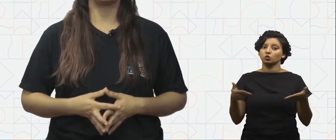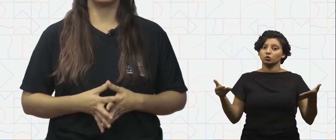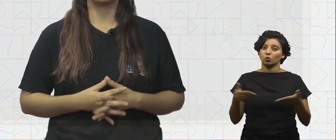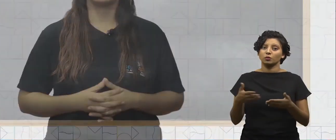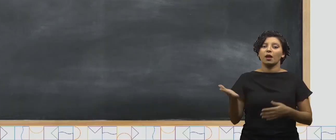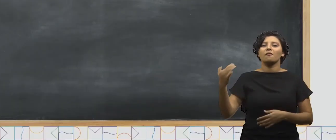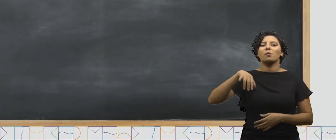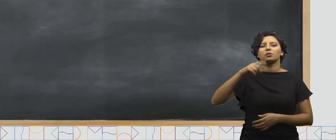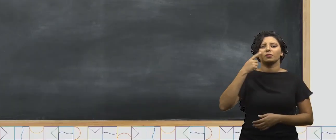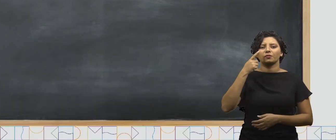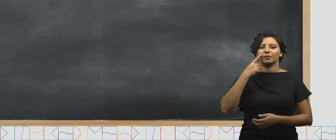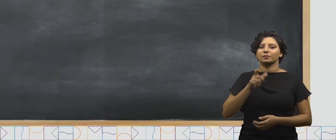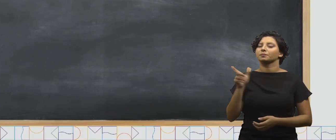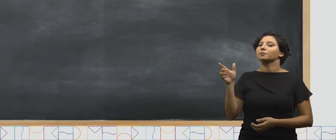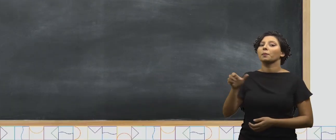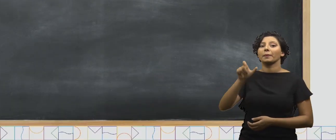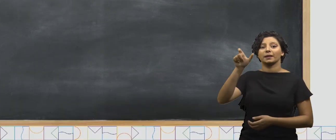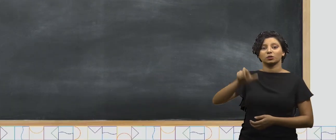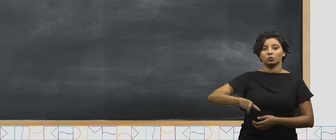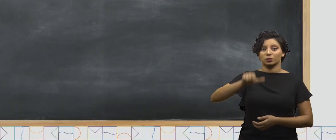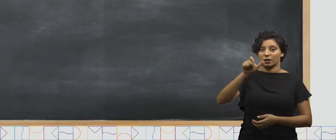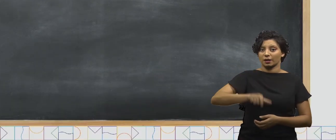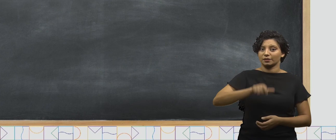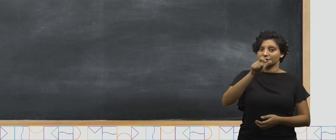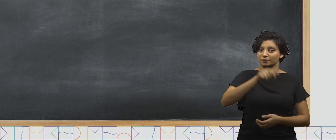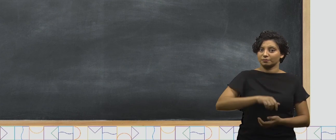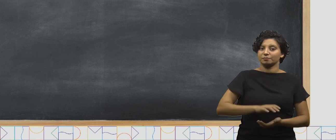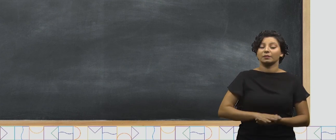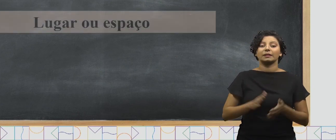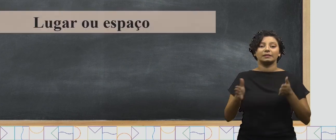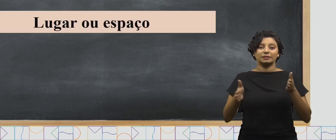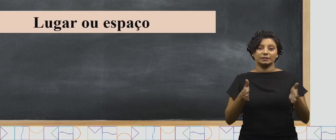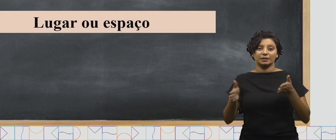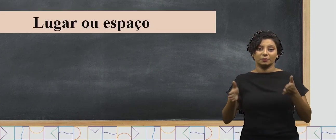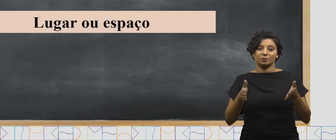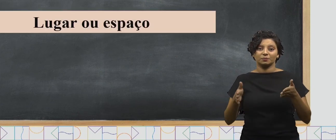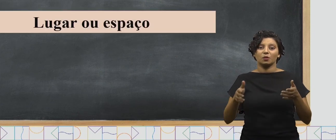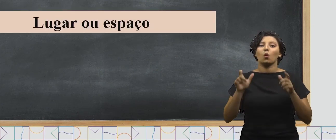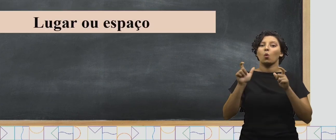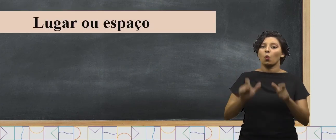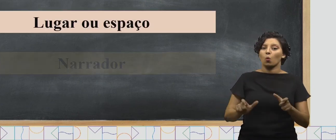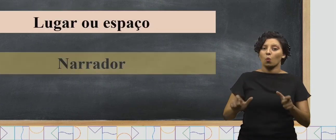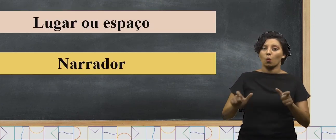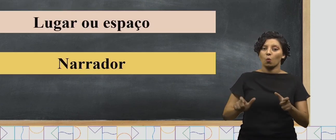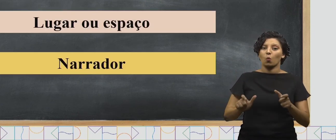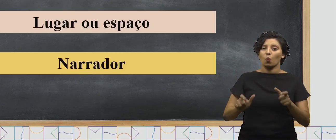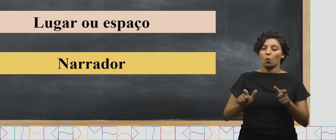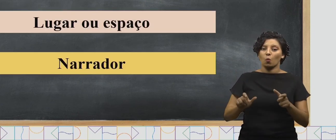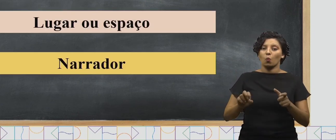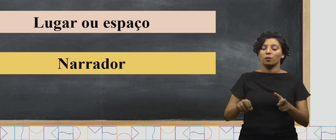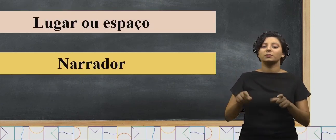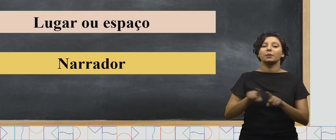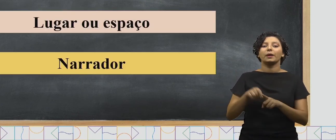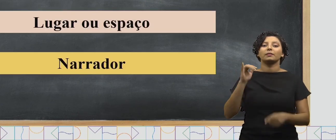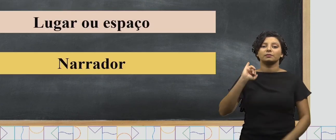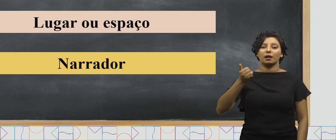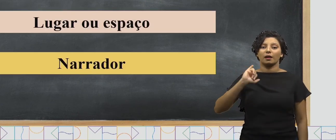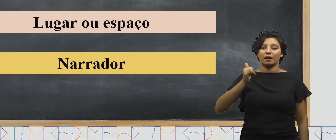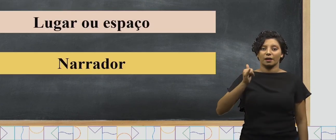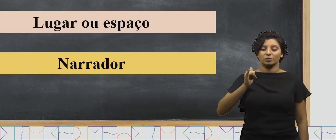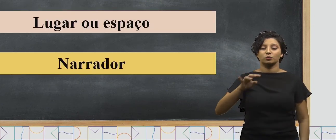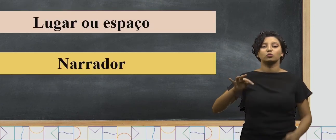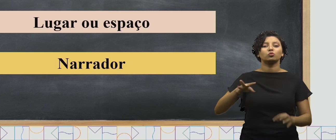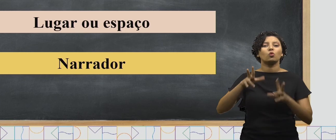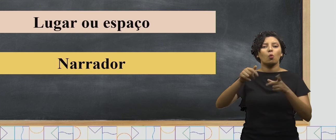Vamos revê-los. Existem o personagem, o tempo, o lugar, o espaço e o narrador. Toda